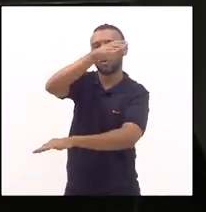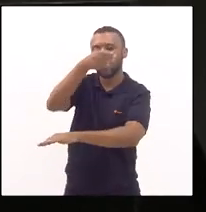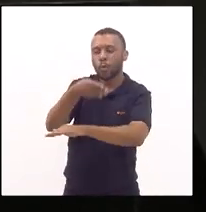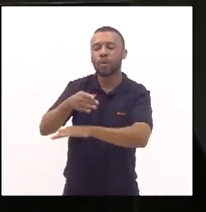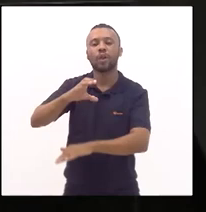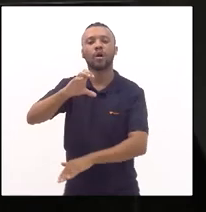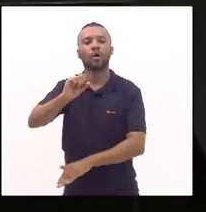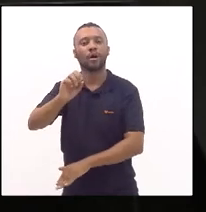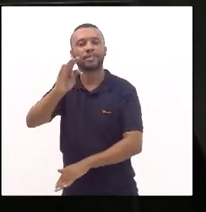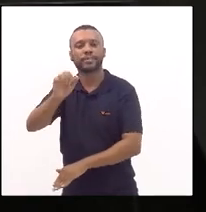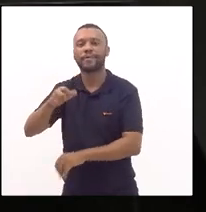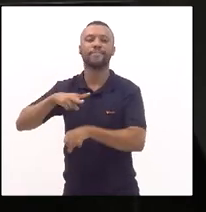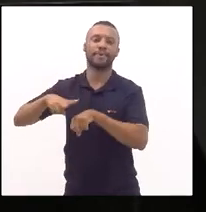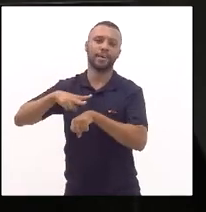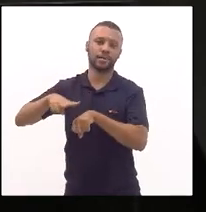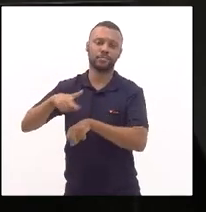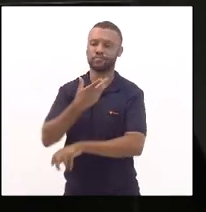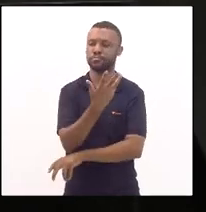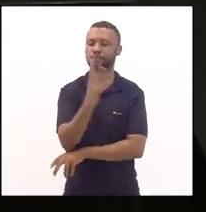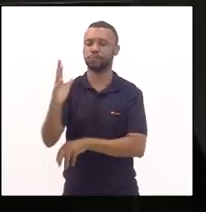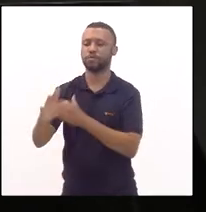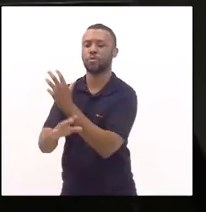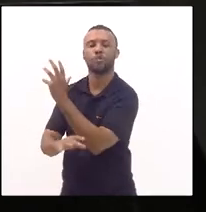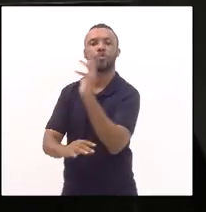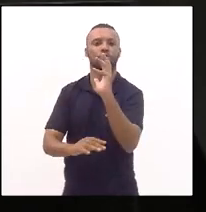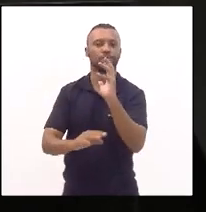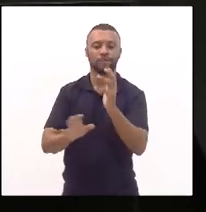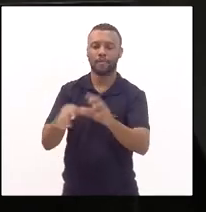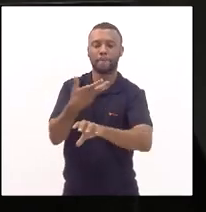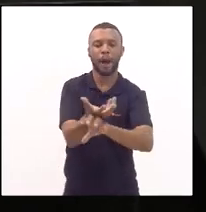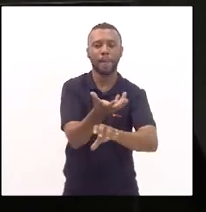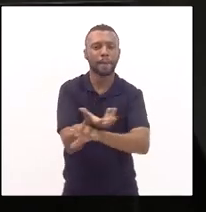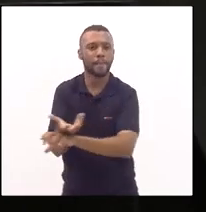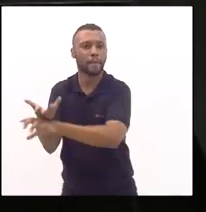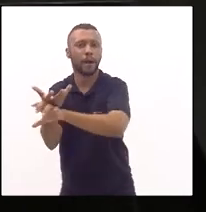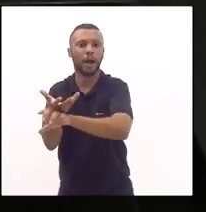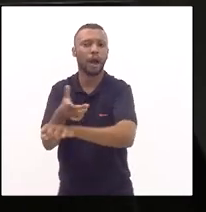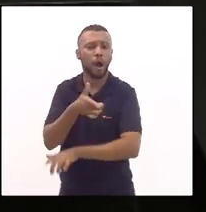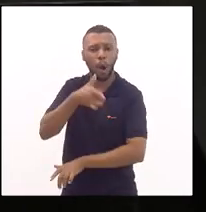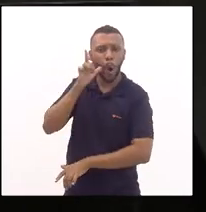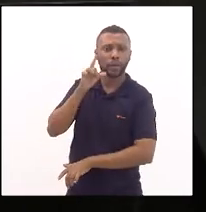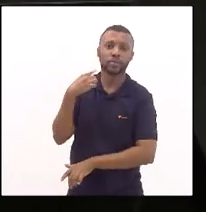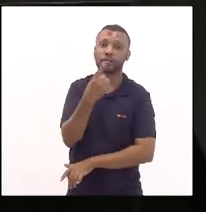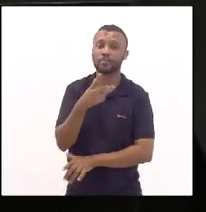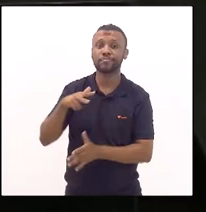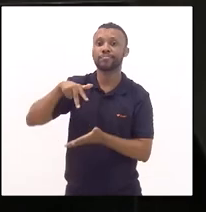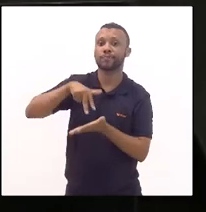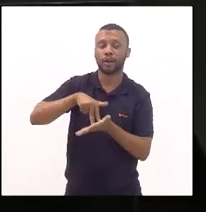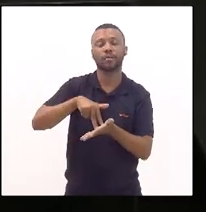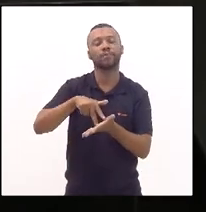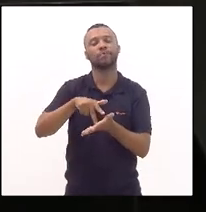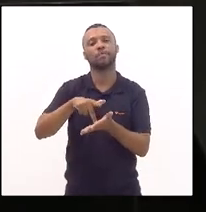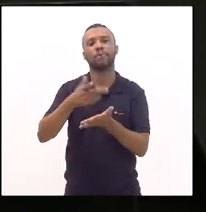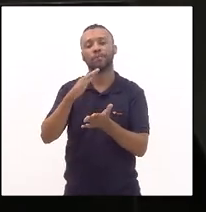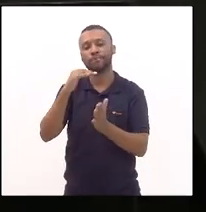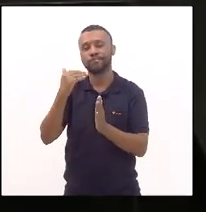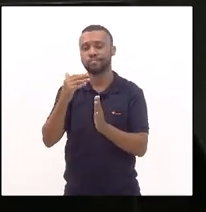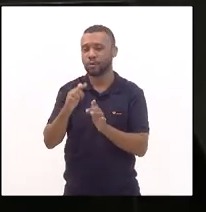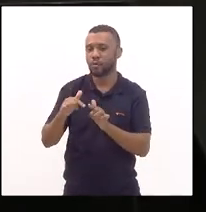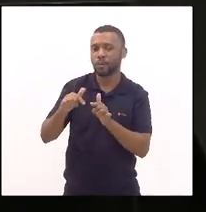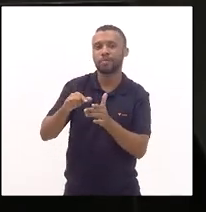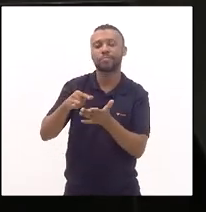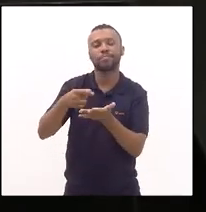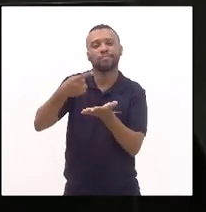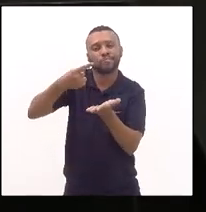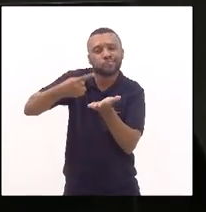E no dia de ontem, nós fomos cumpriu uma agenda,